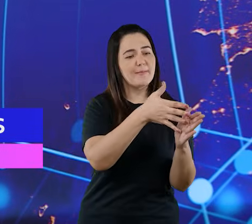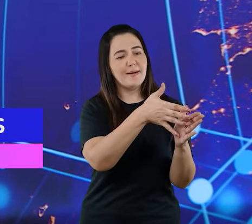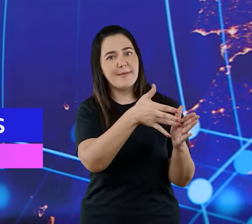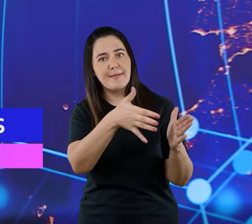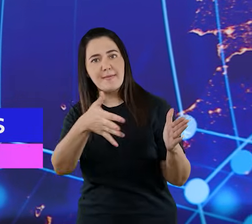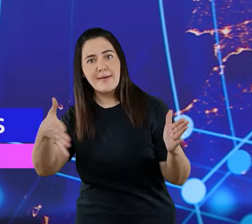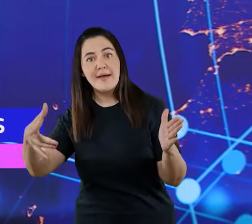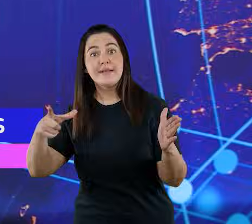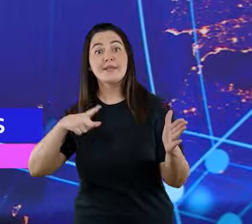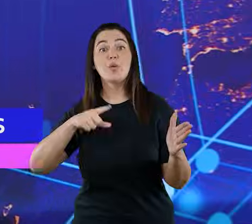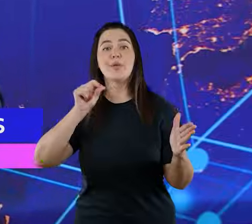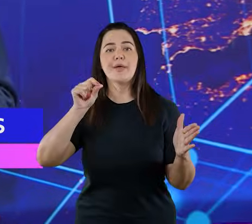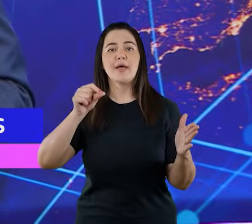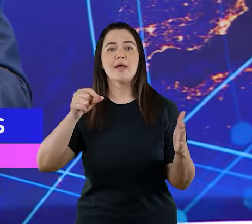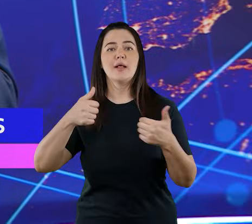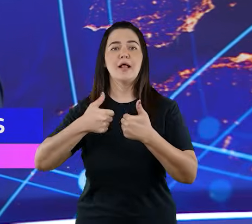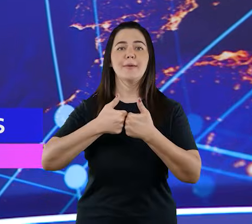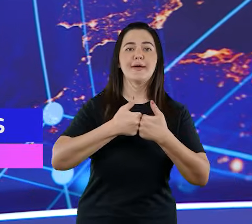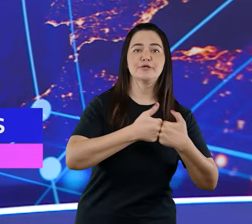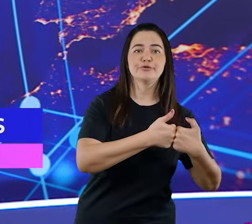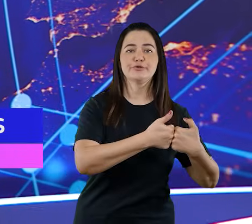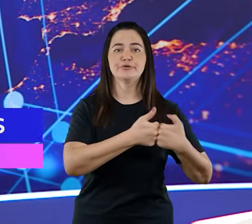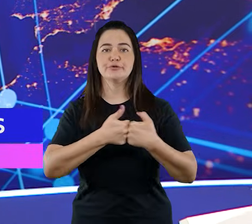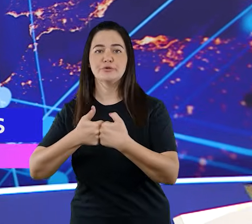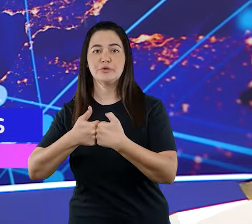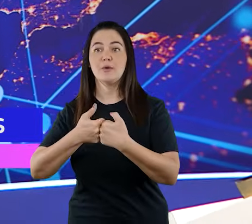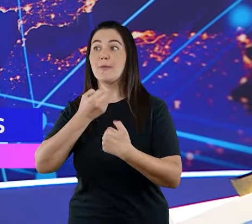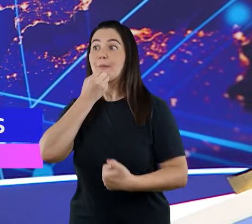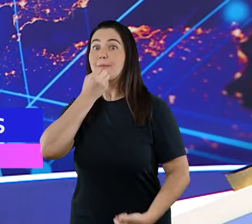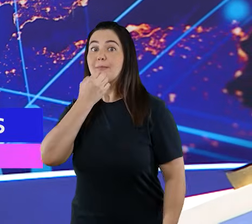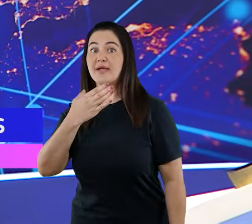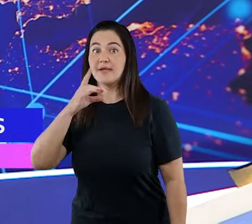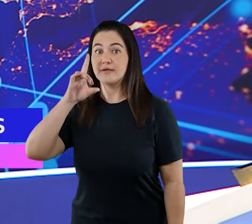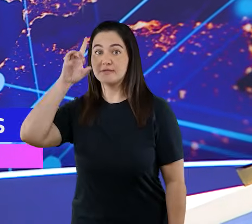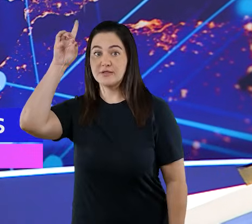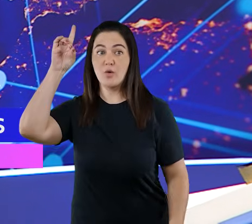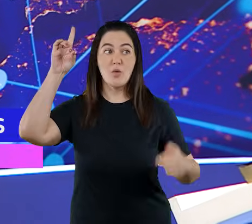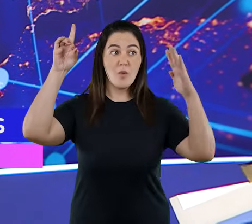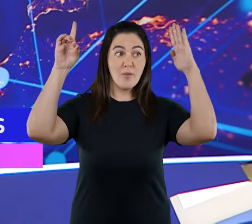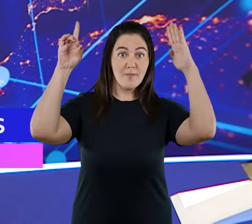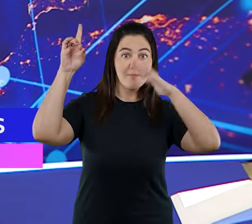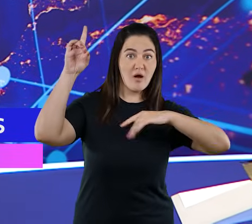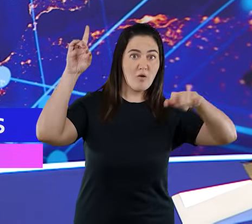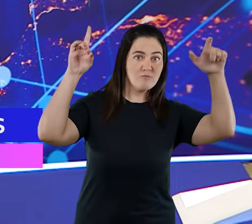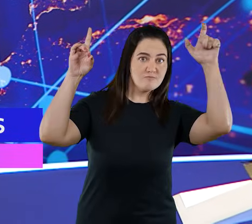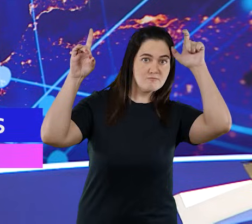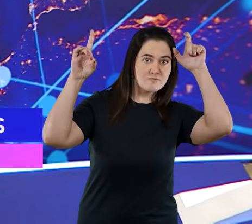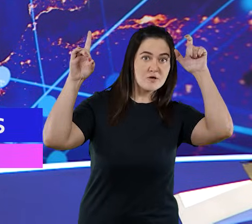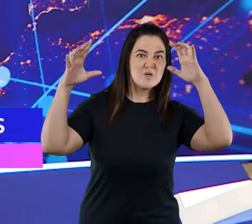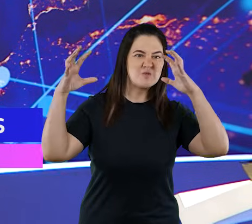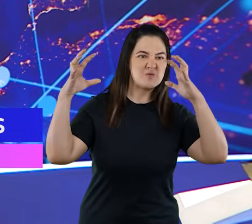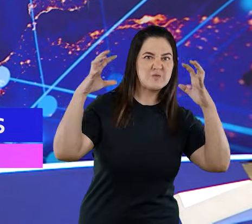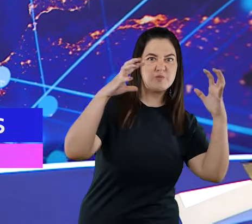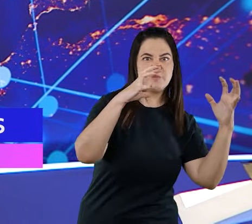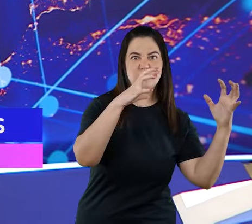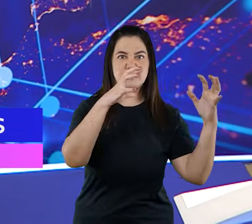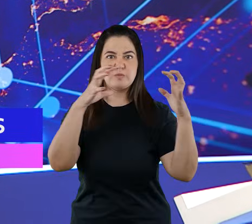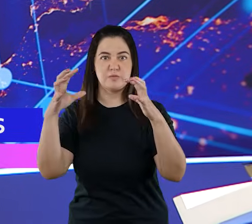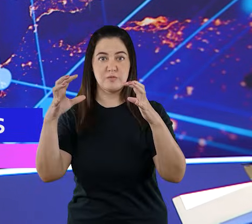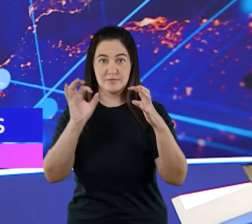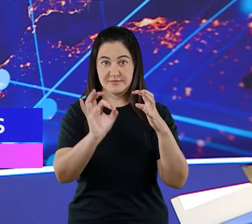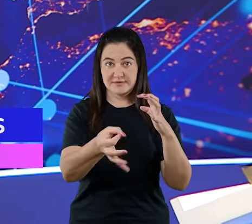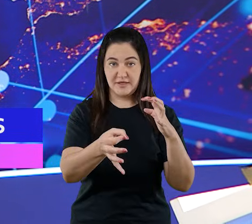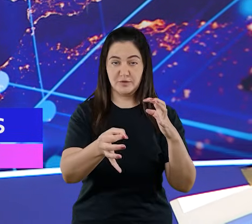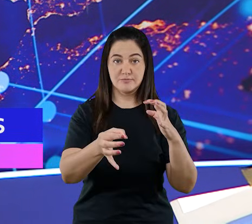luta entre o bem e o mal, o diabo sempre coloca o seu dedo para desvirtuar aquilo que